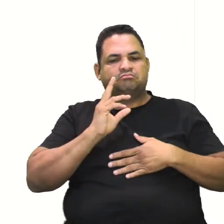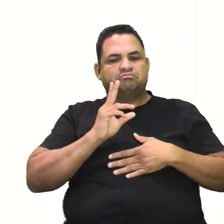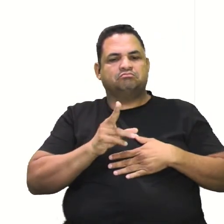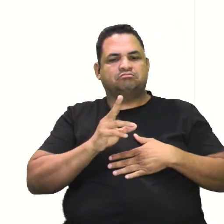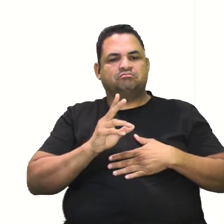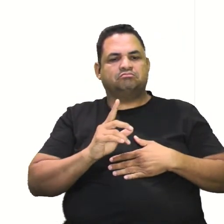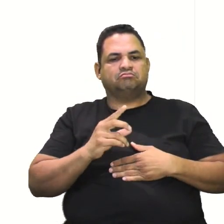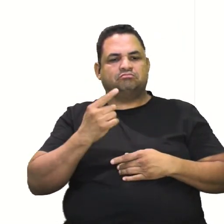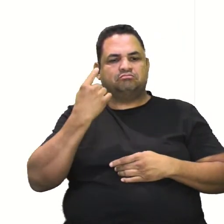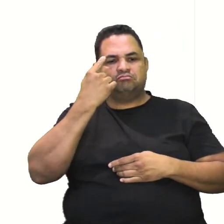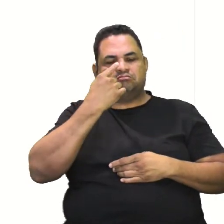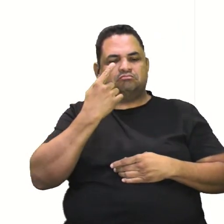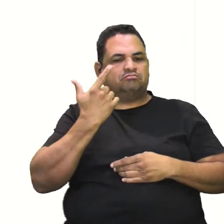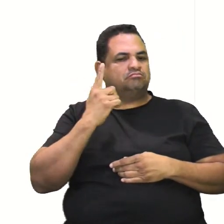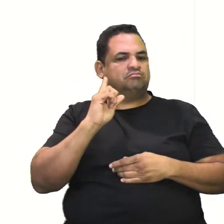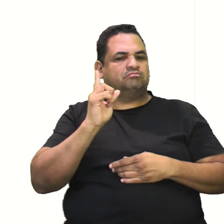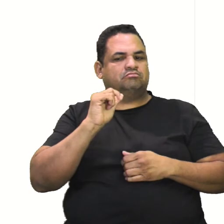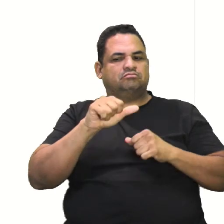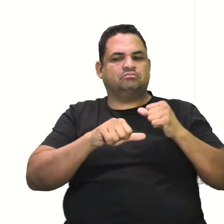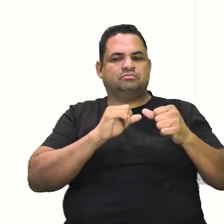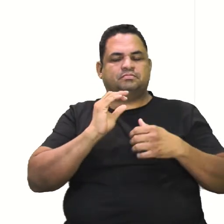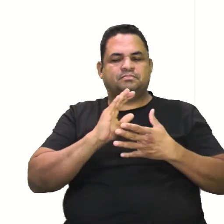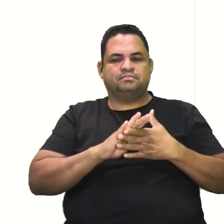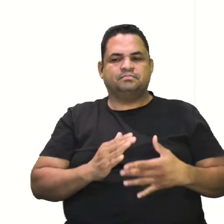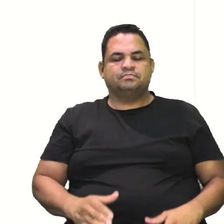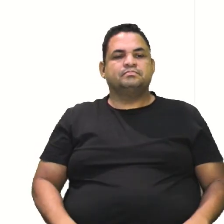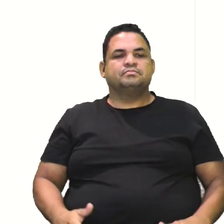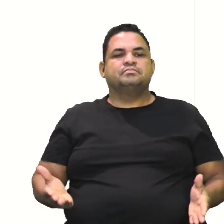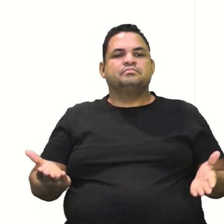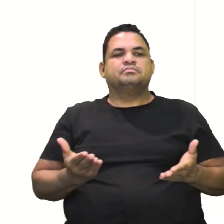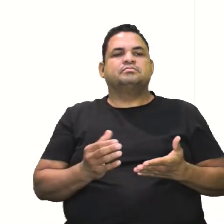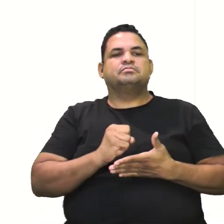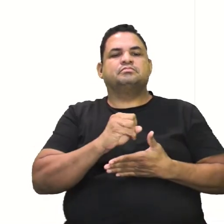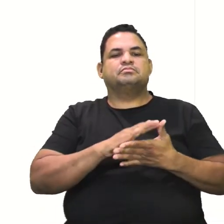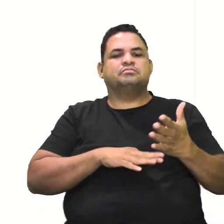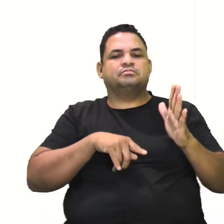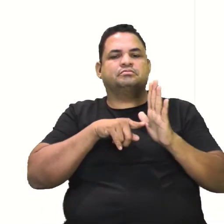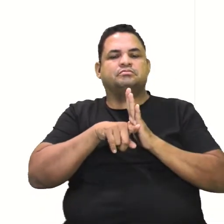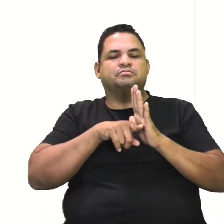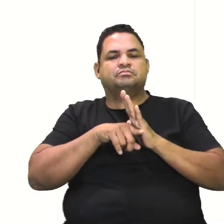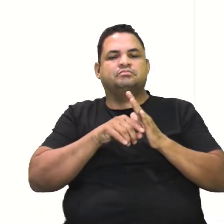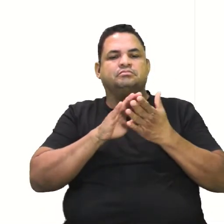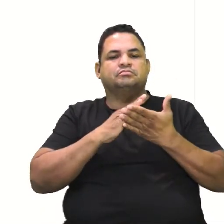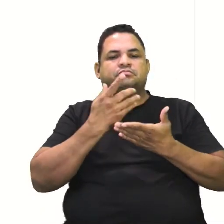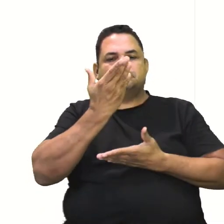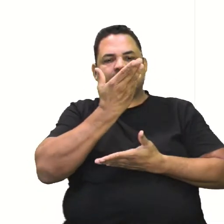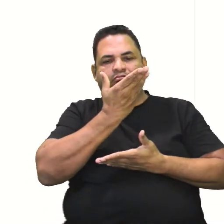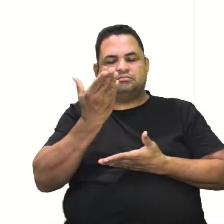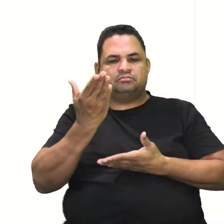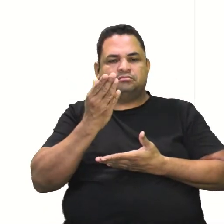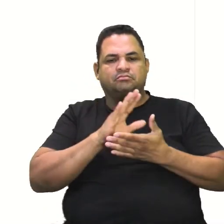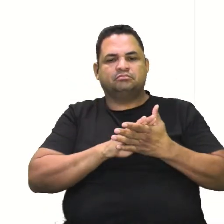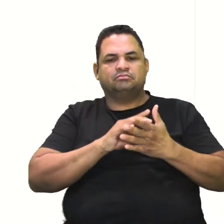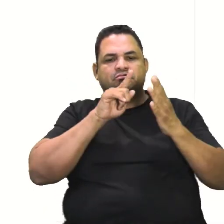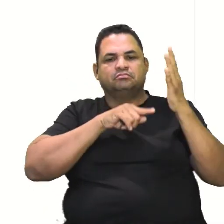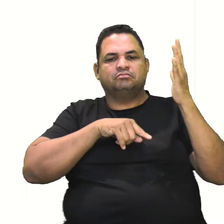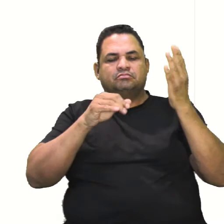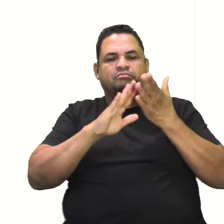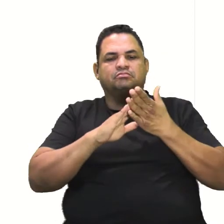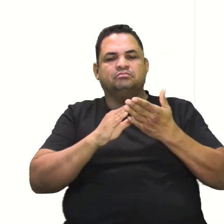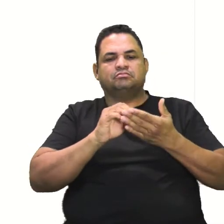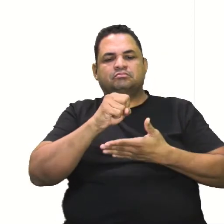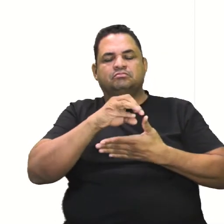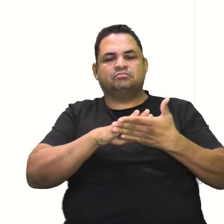mudou, né? Aham. Beleza, beleza? Beleza. Então, era uma questão de análise do gráfico, né? Dos gráficos que foram mostrados